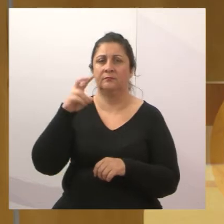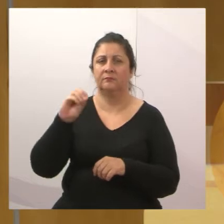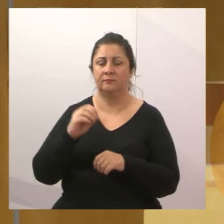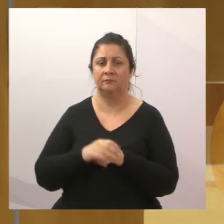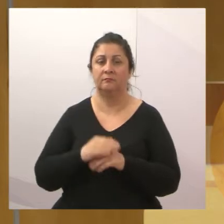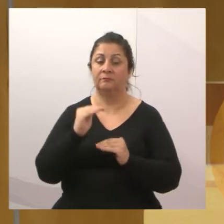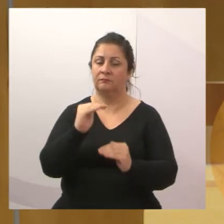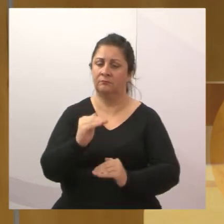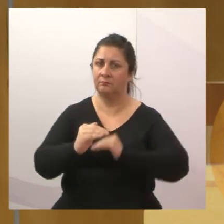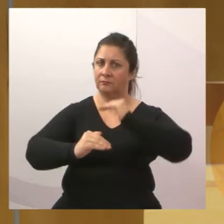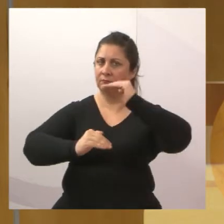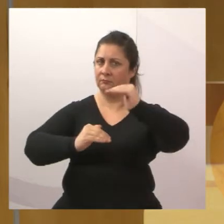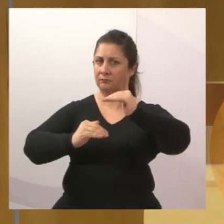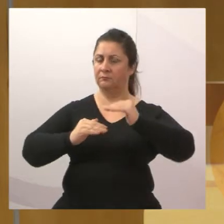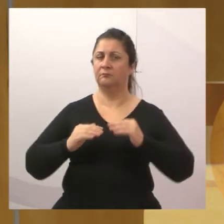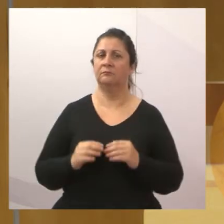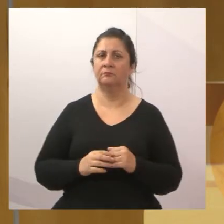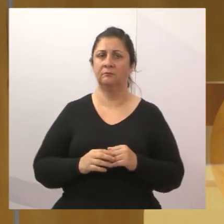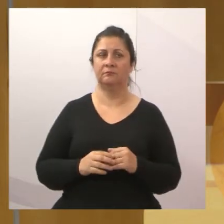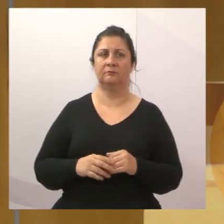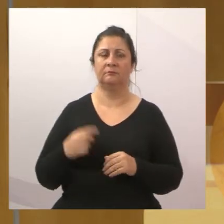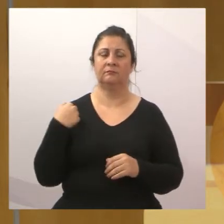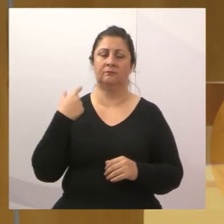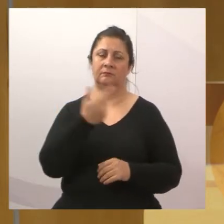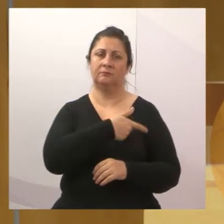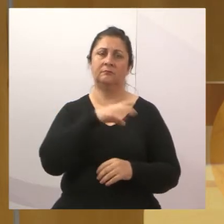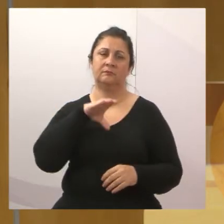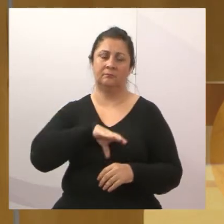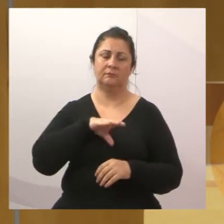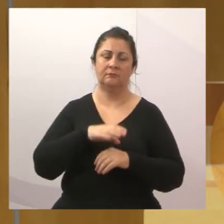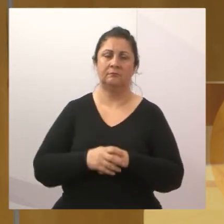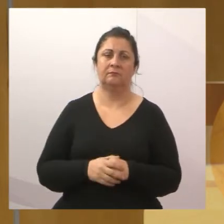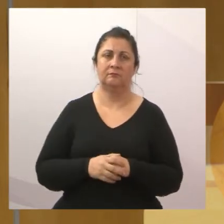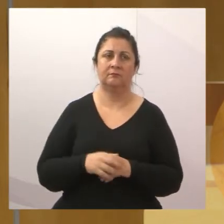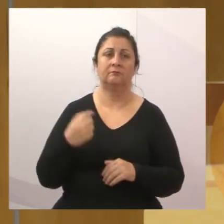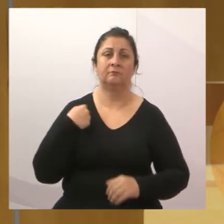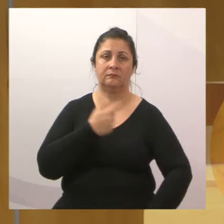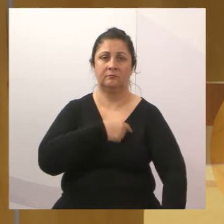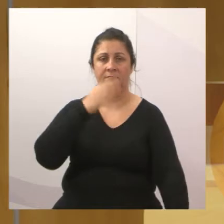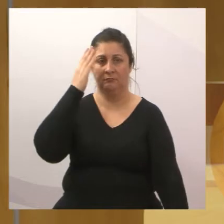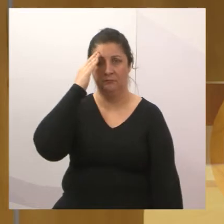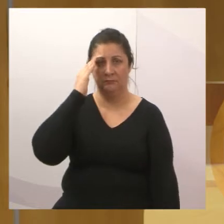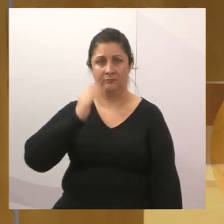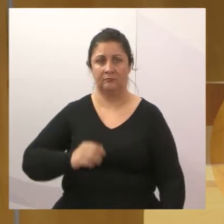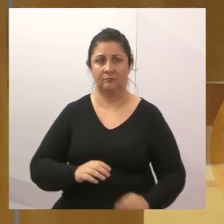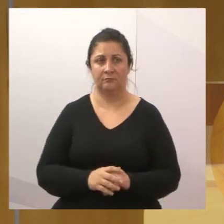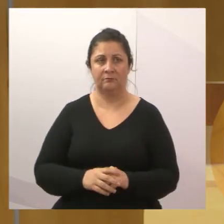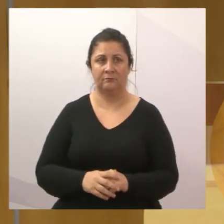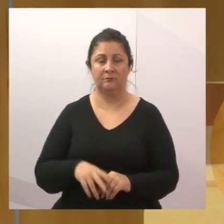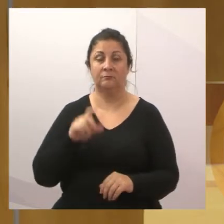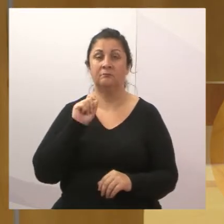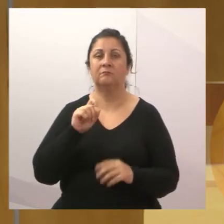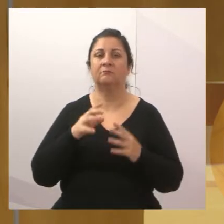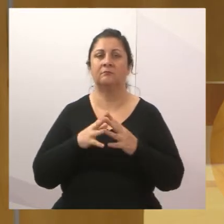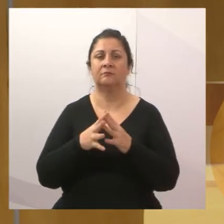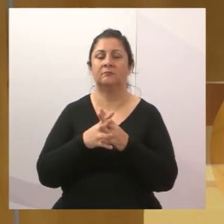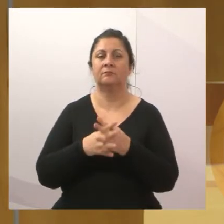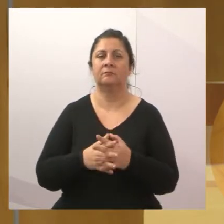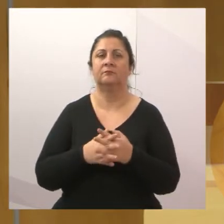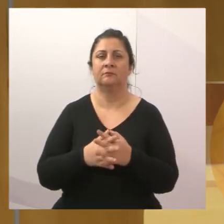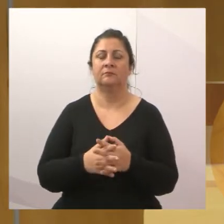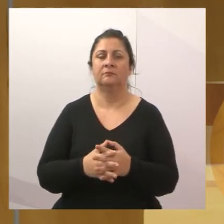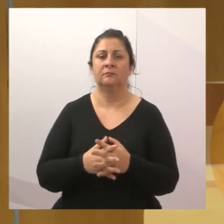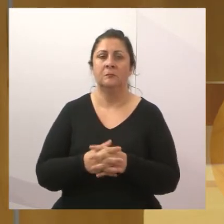um avanço e desenvolvimento urbano do nosso município. E aqui nós sabemos que o que está atrapalhando esse